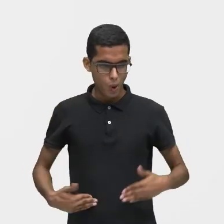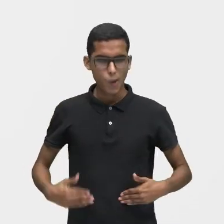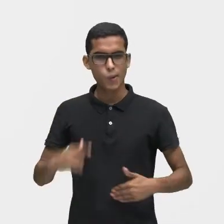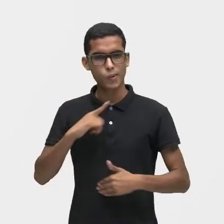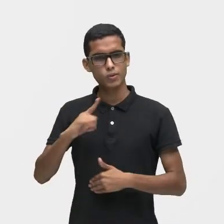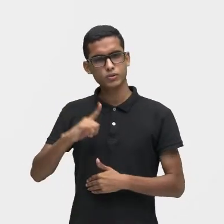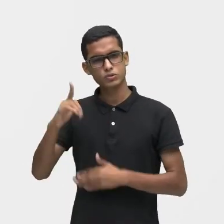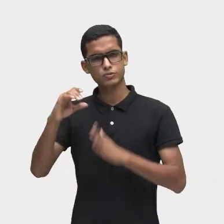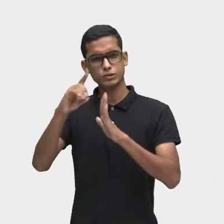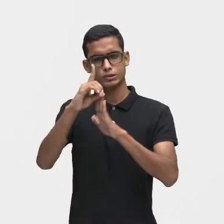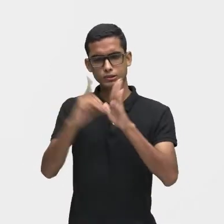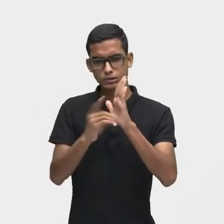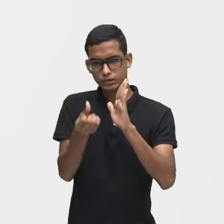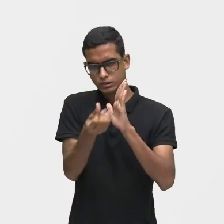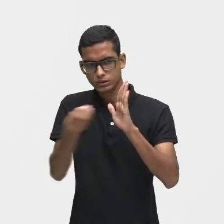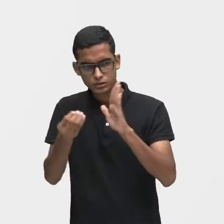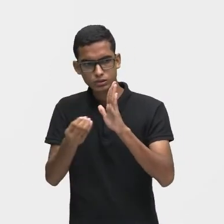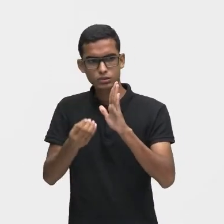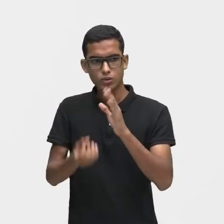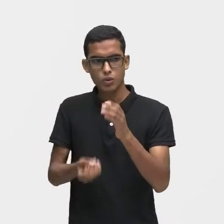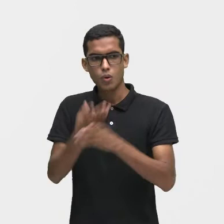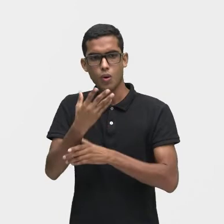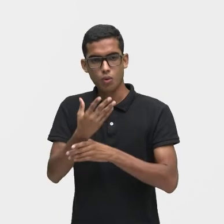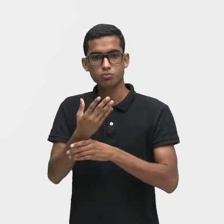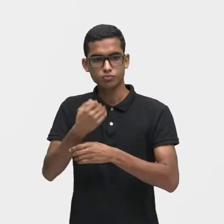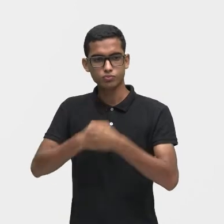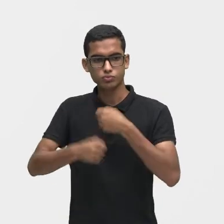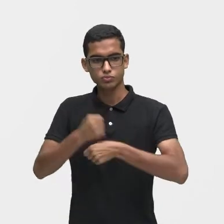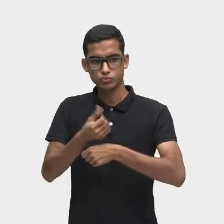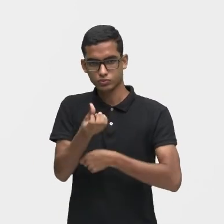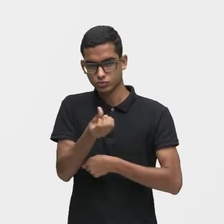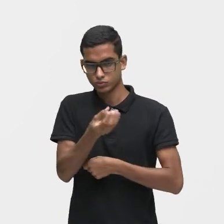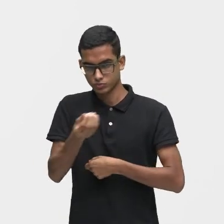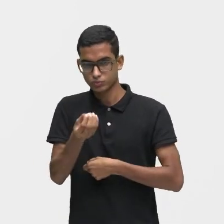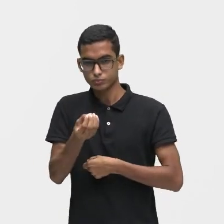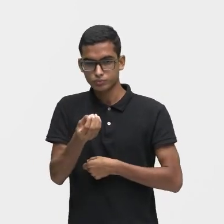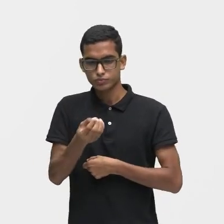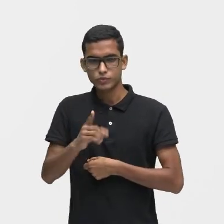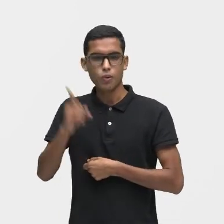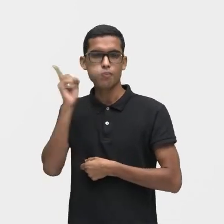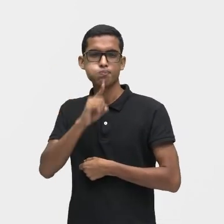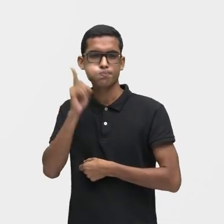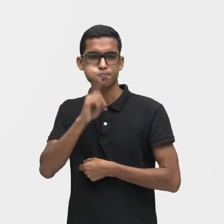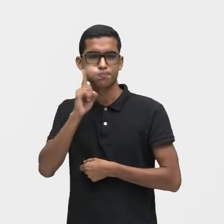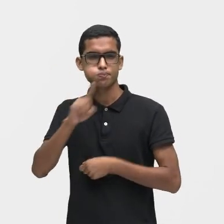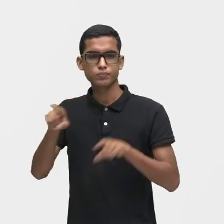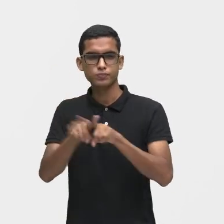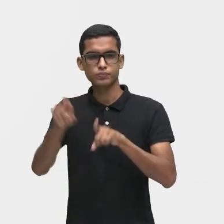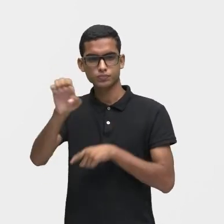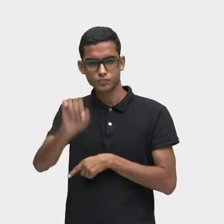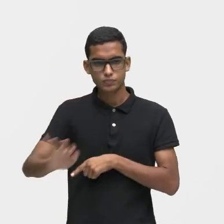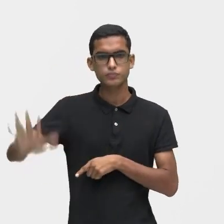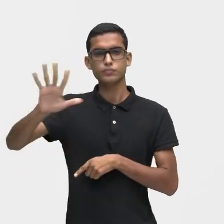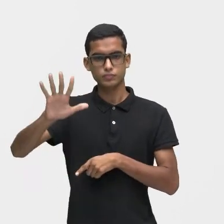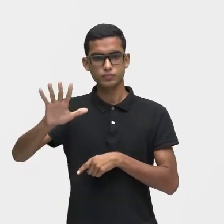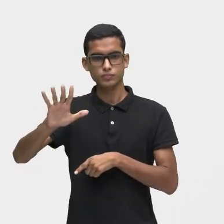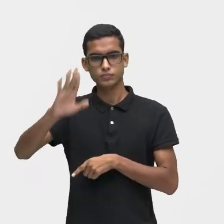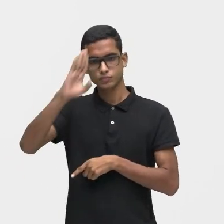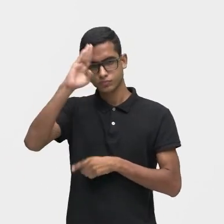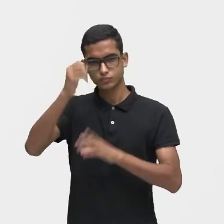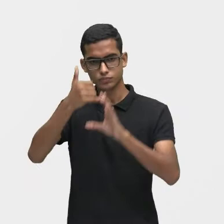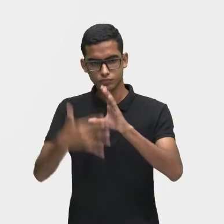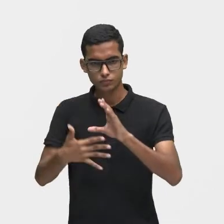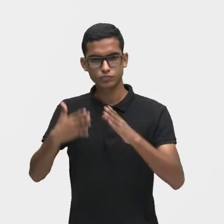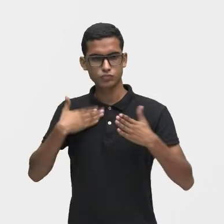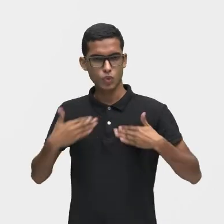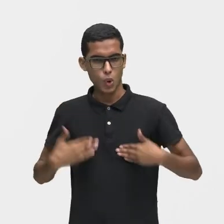Unidos e na Europa, sendo sua principal característica o uso do corpo como suporte, a intervenção para a realização do trabalho artístico. Bem,